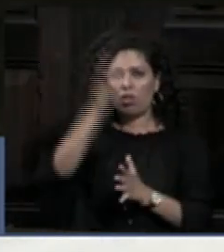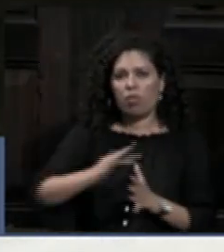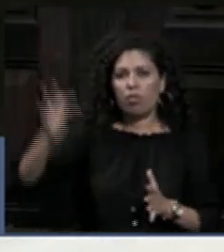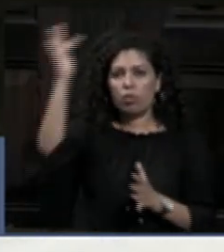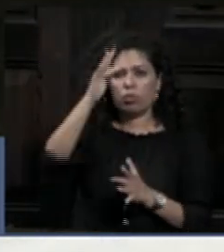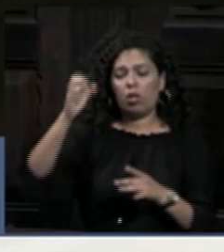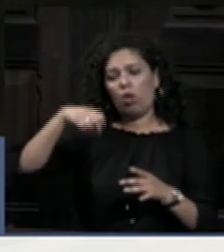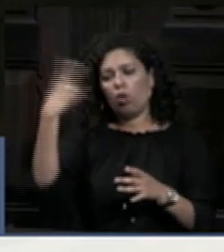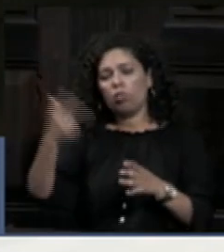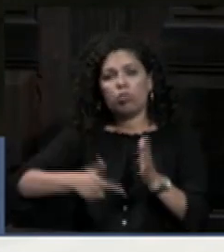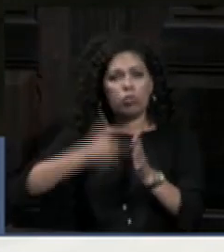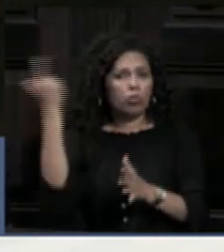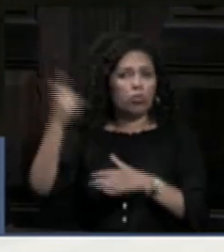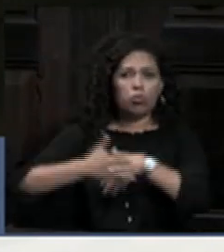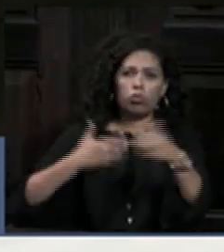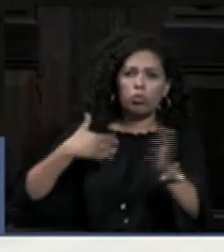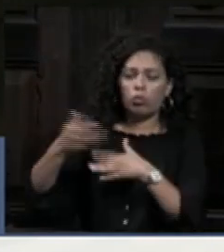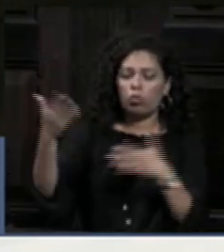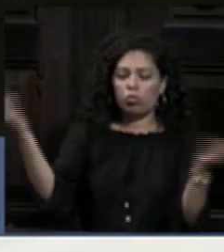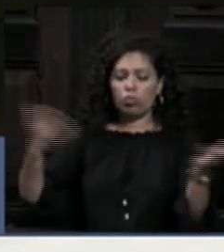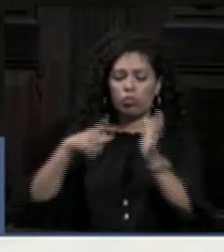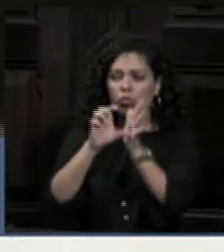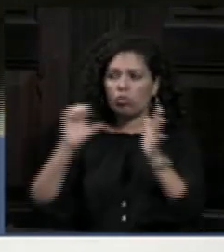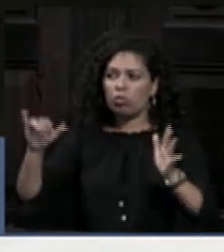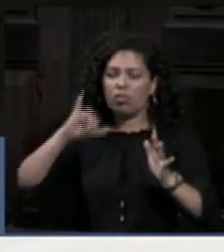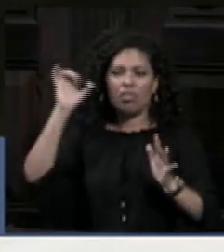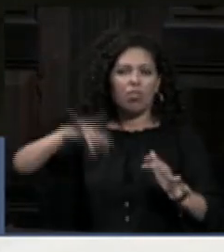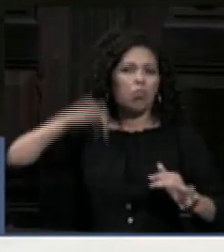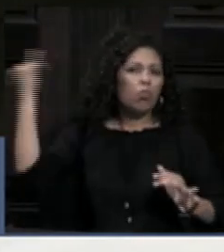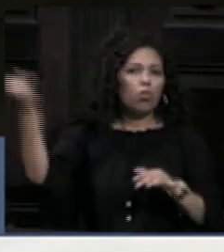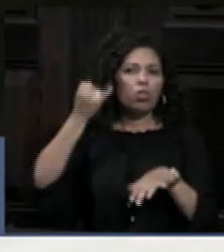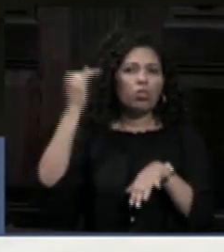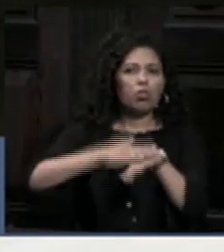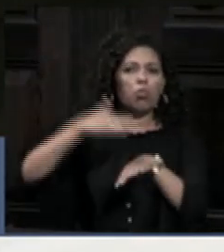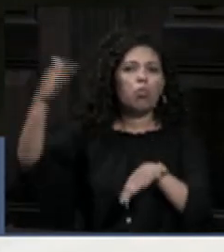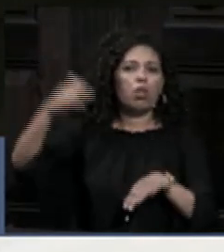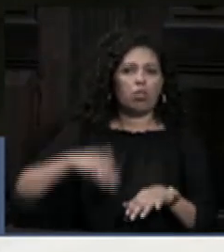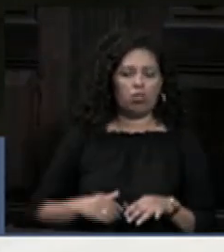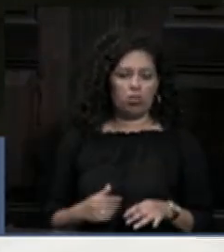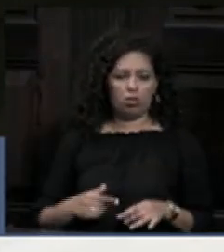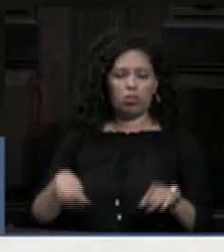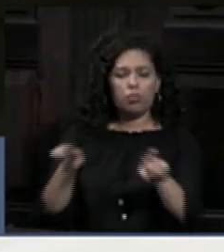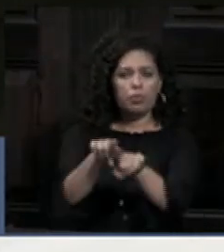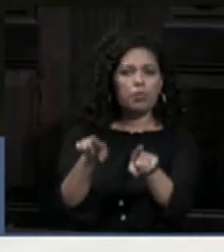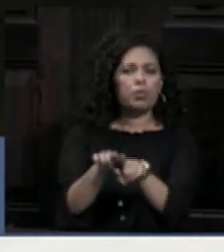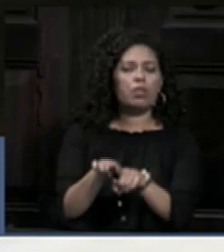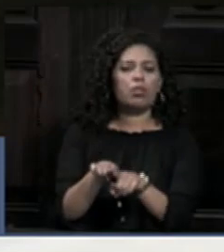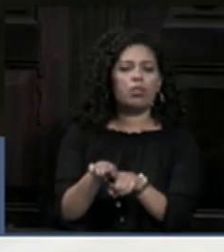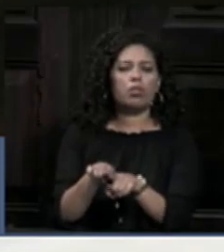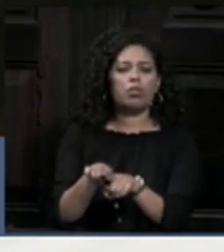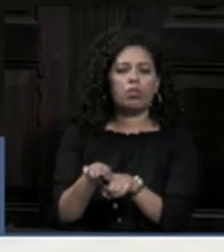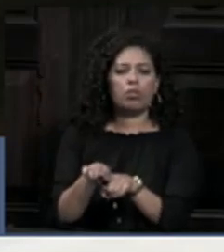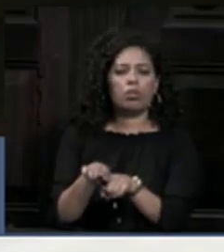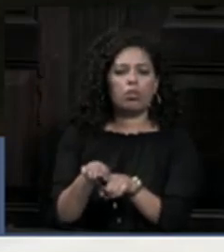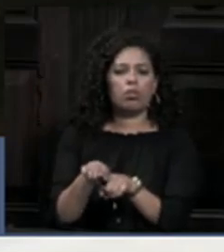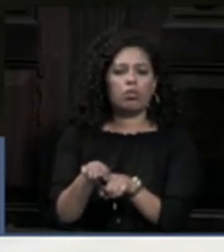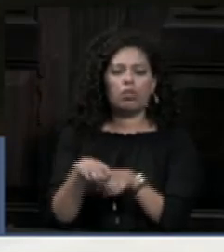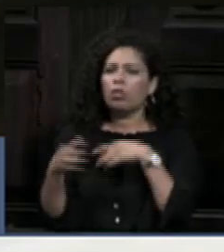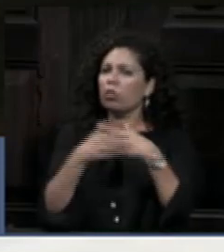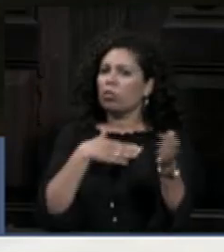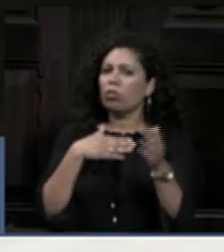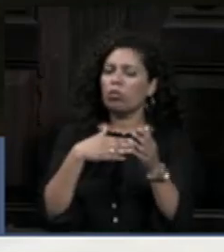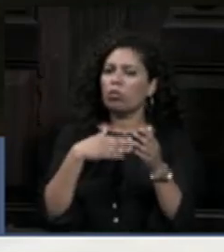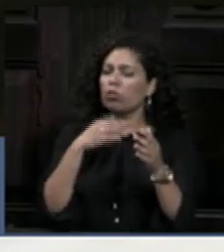por isso essa lei de hoje confirma o princípio fundamental e também e também não nos bastam as cotas